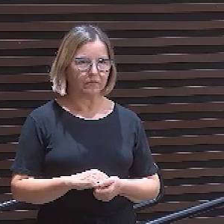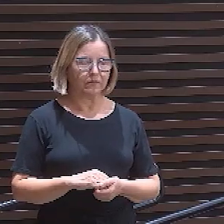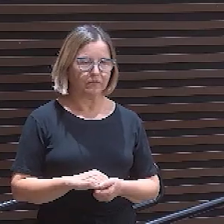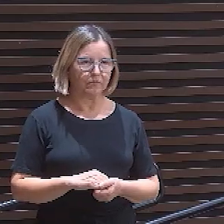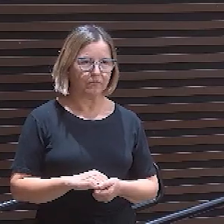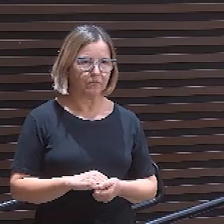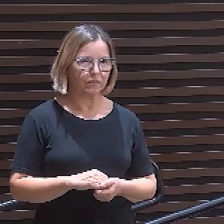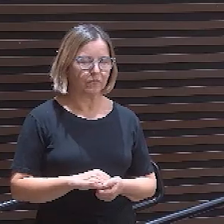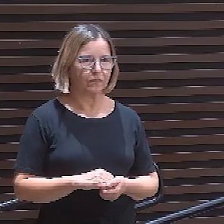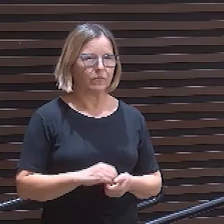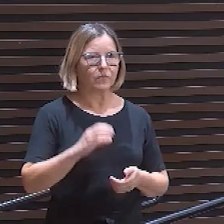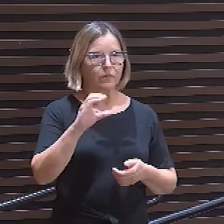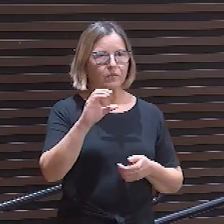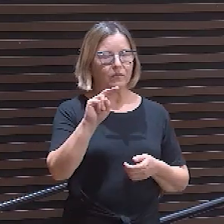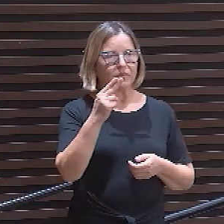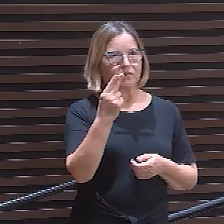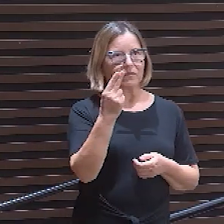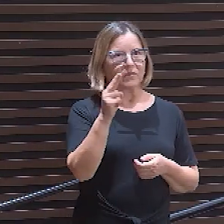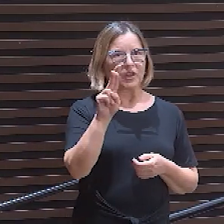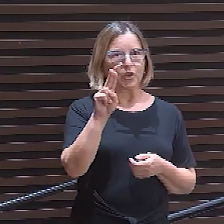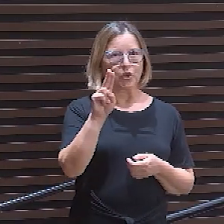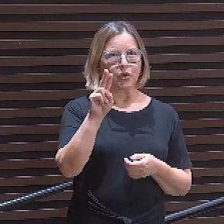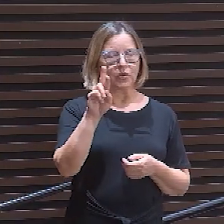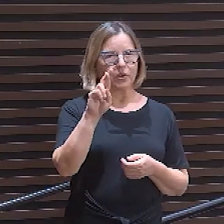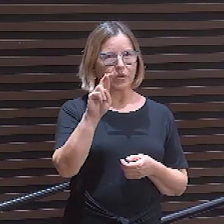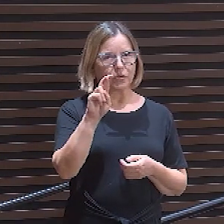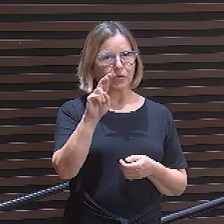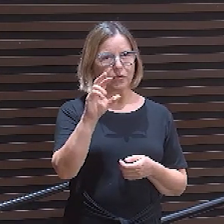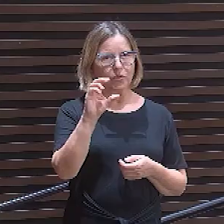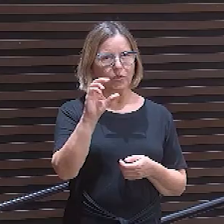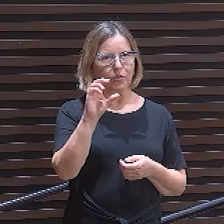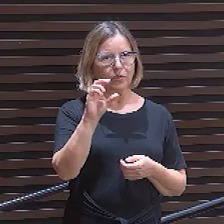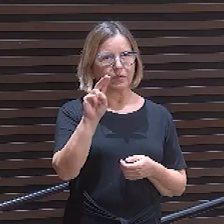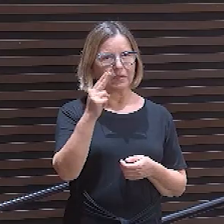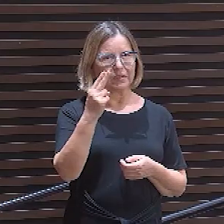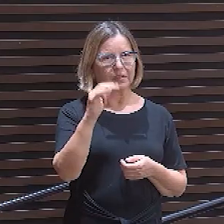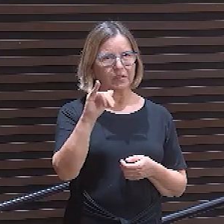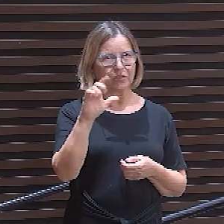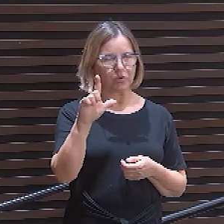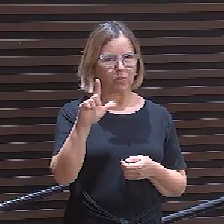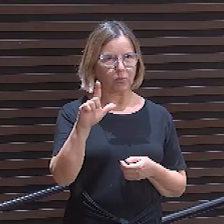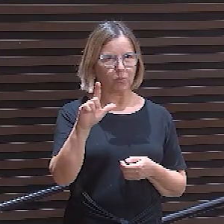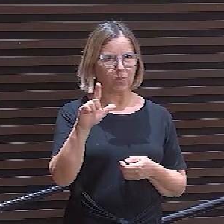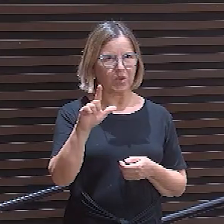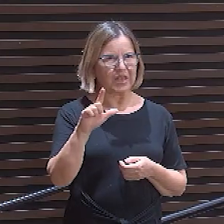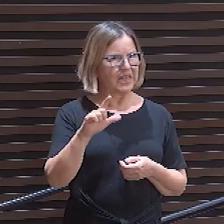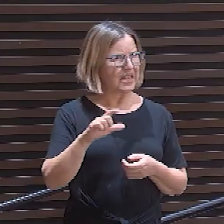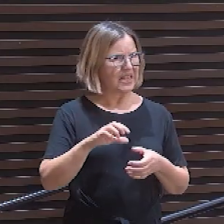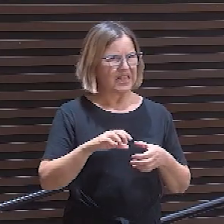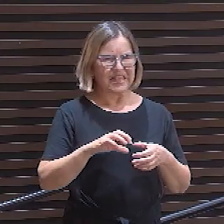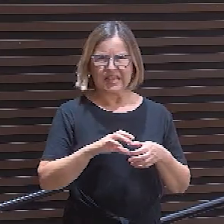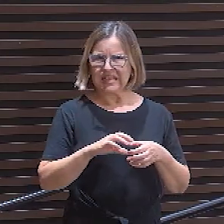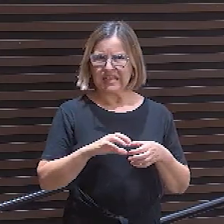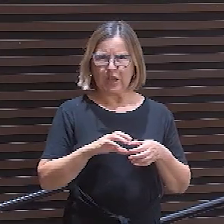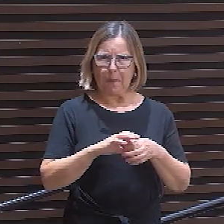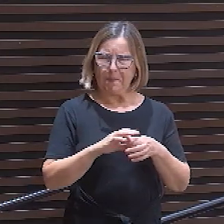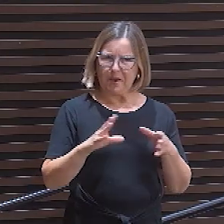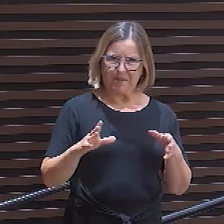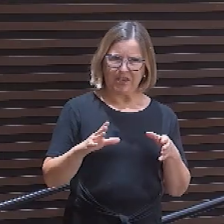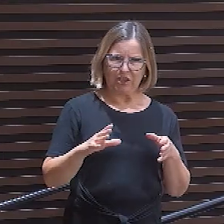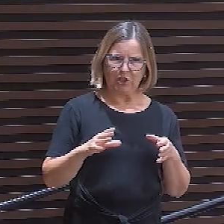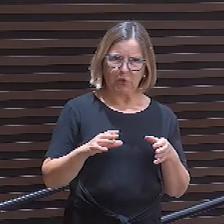Churchill não deixou que houvesse jogo de futebol nos domingos, nem